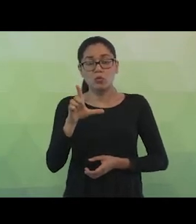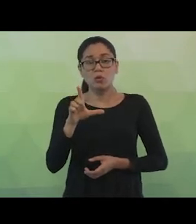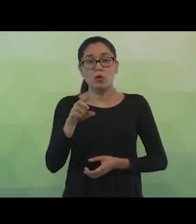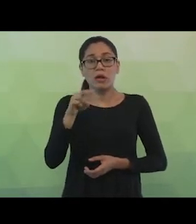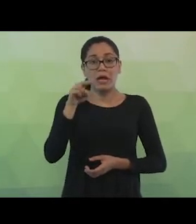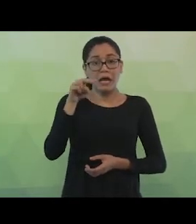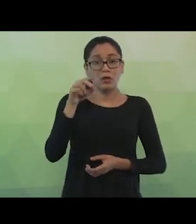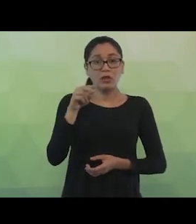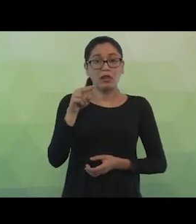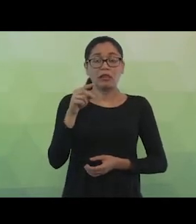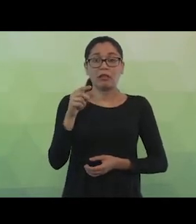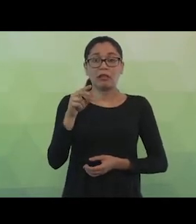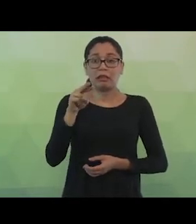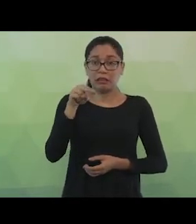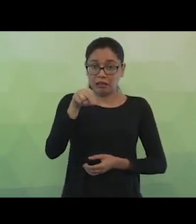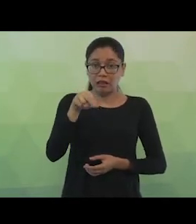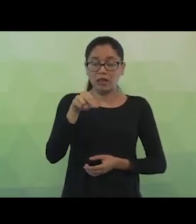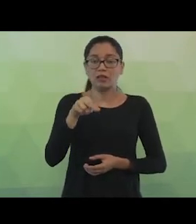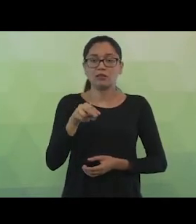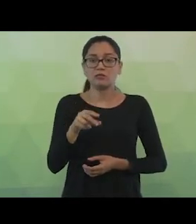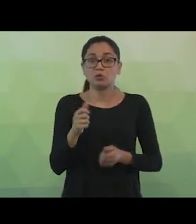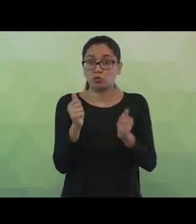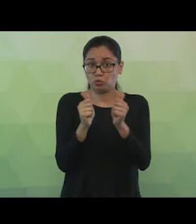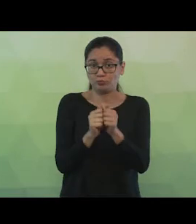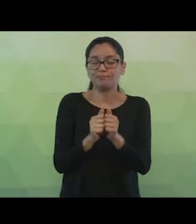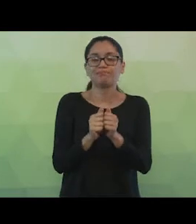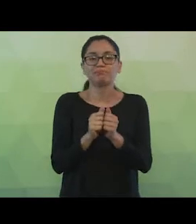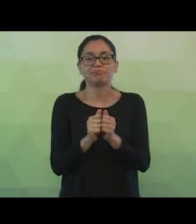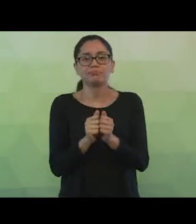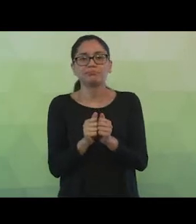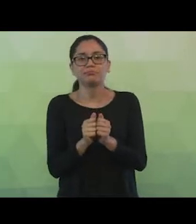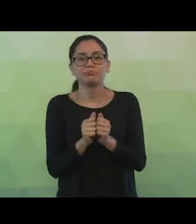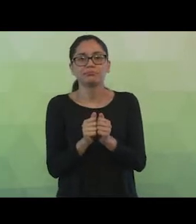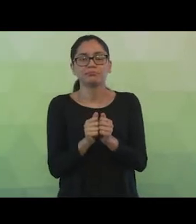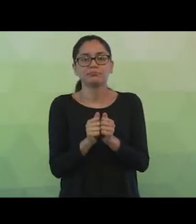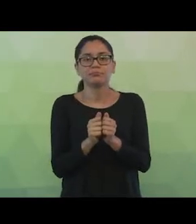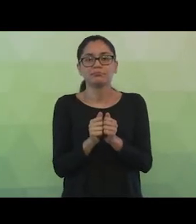simultaneamente. Este aqui é o nosso.